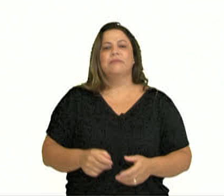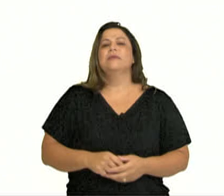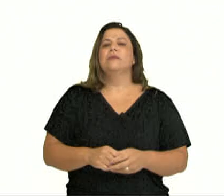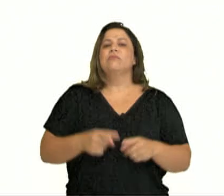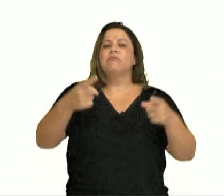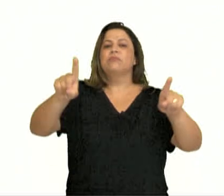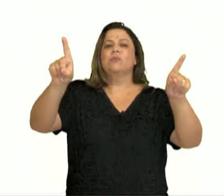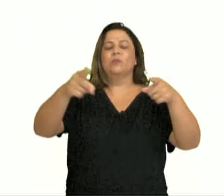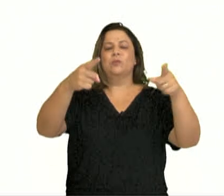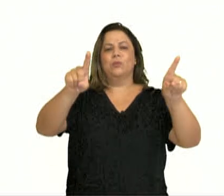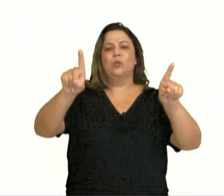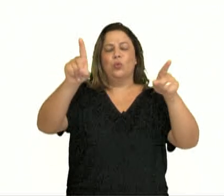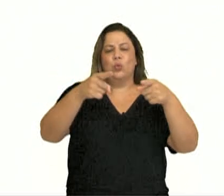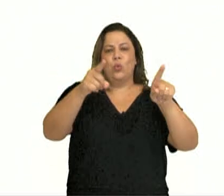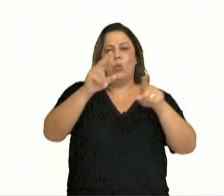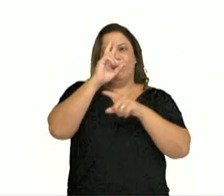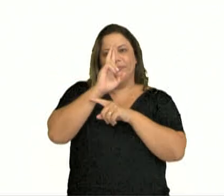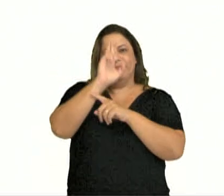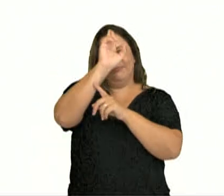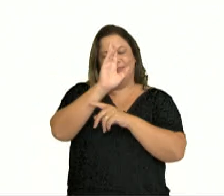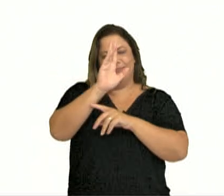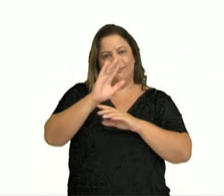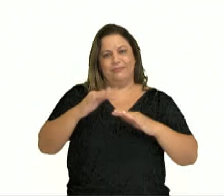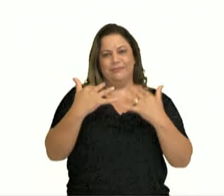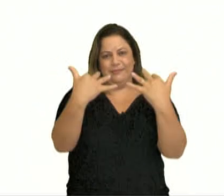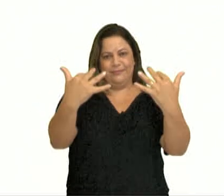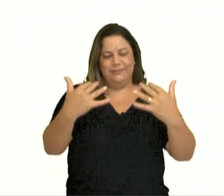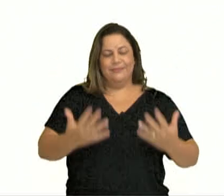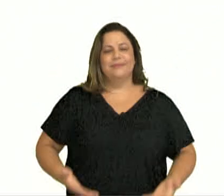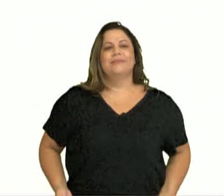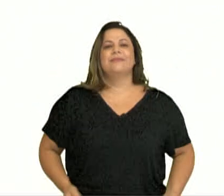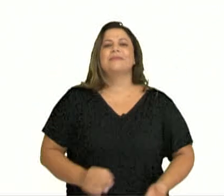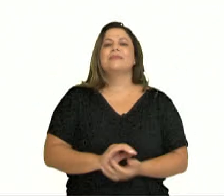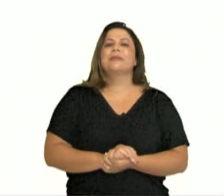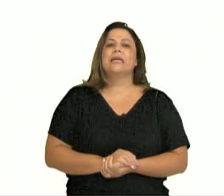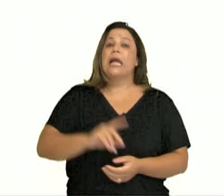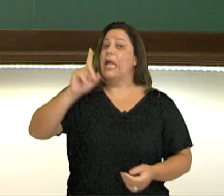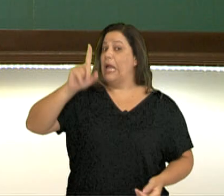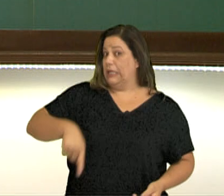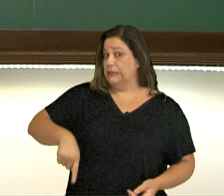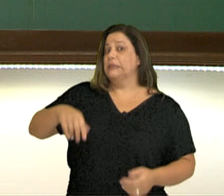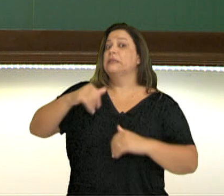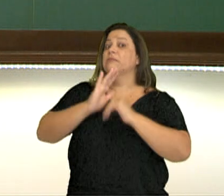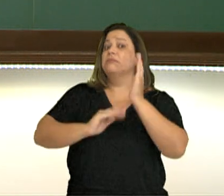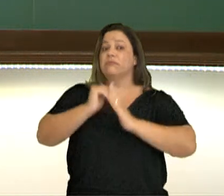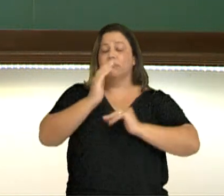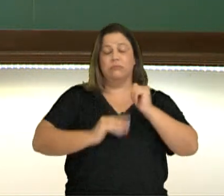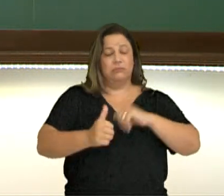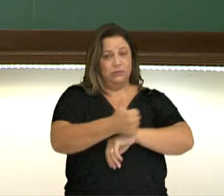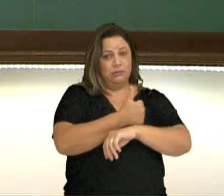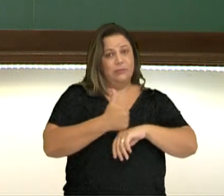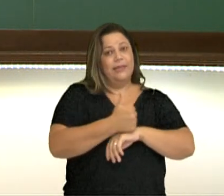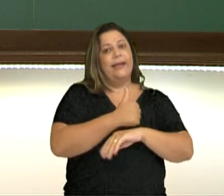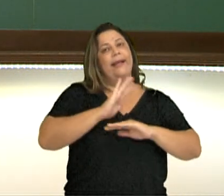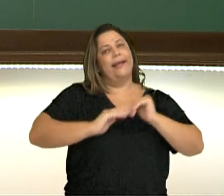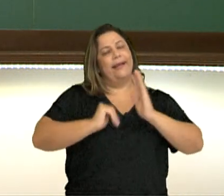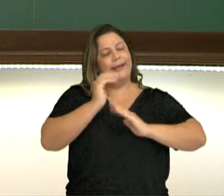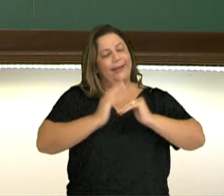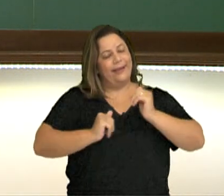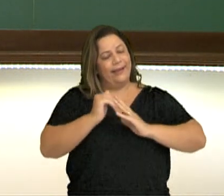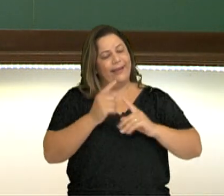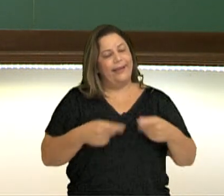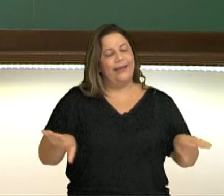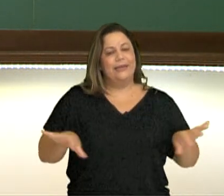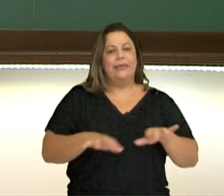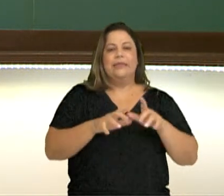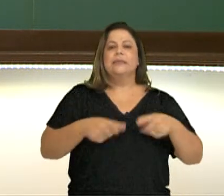como gerenciador do sistema. Ser maestro é uma profissão também, gente. Tem aqueles músicos que se